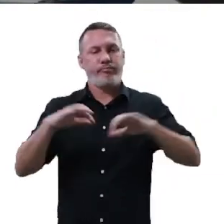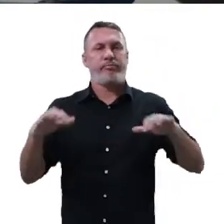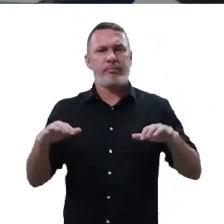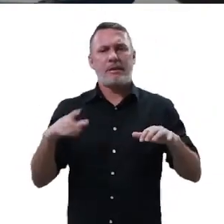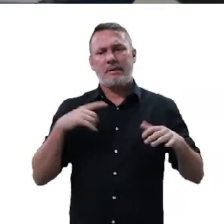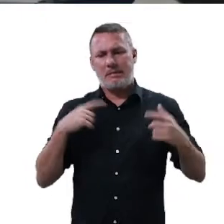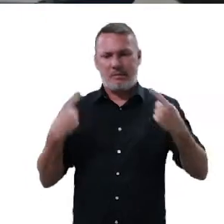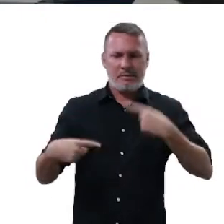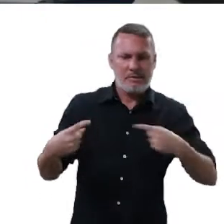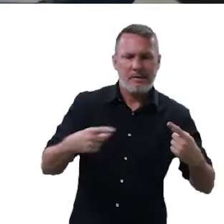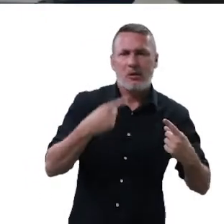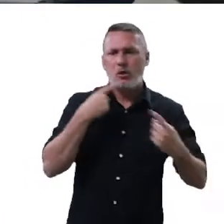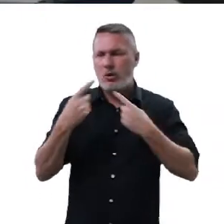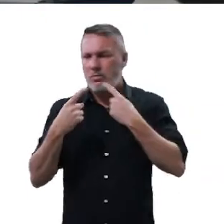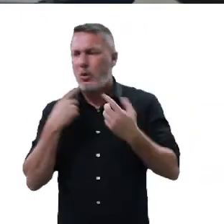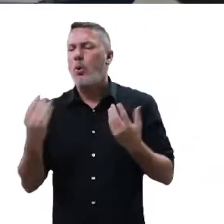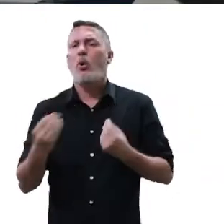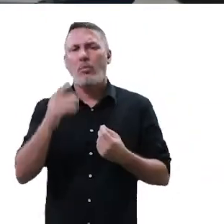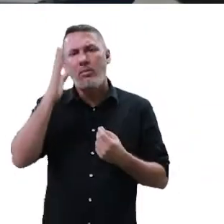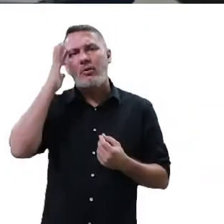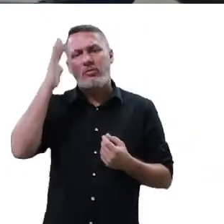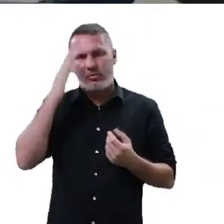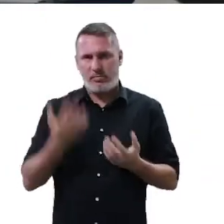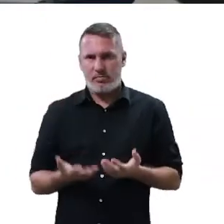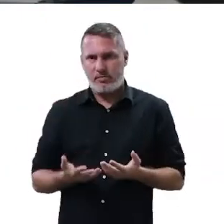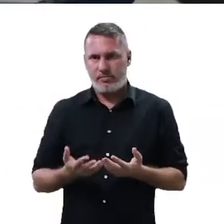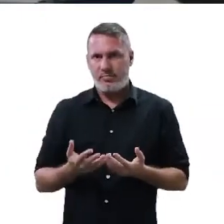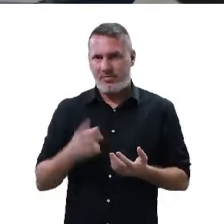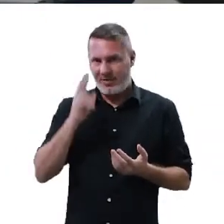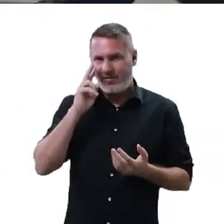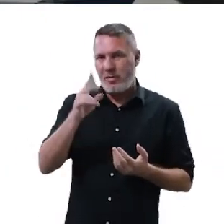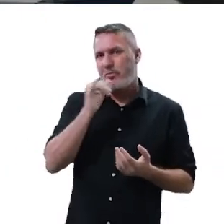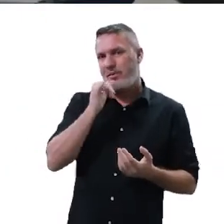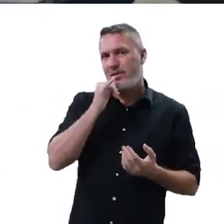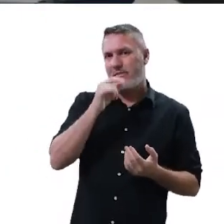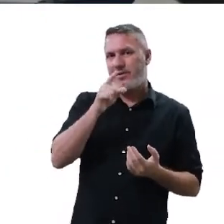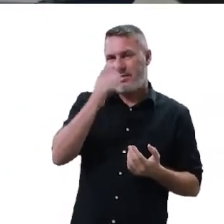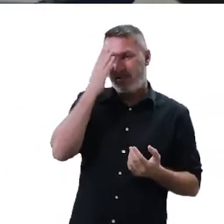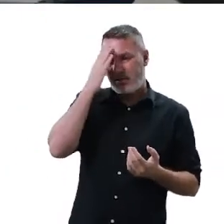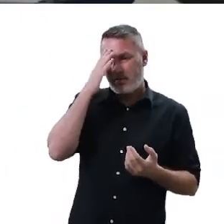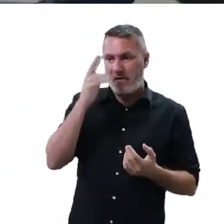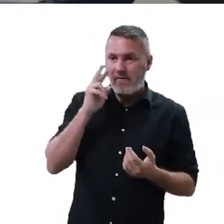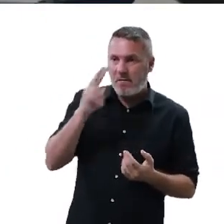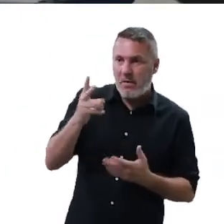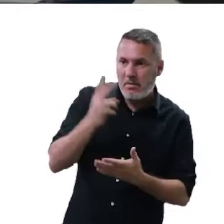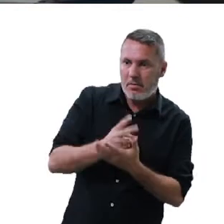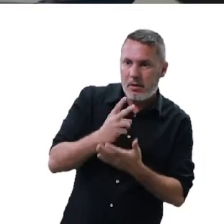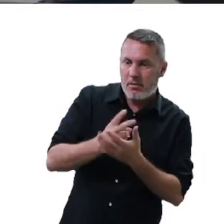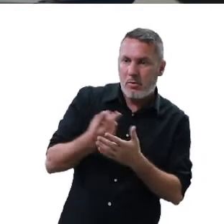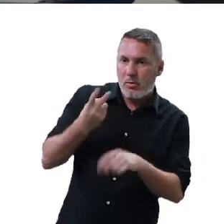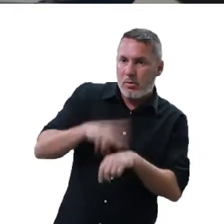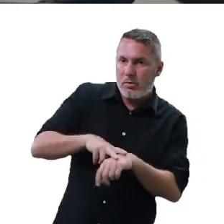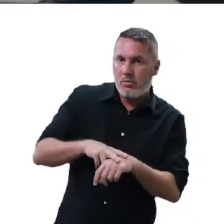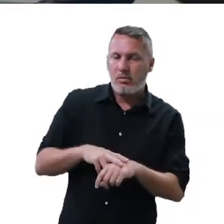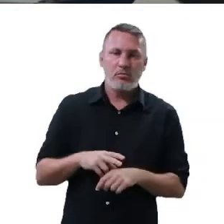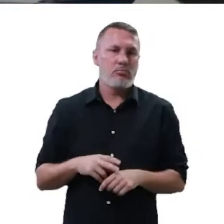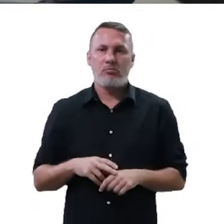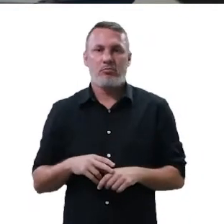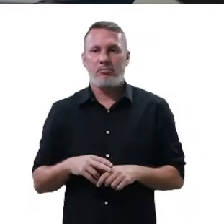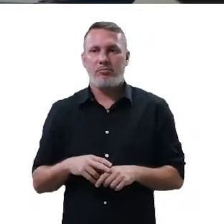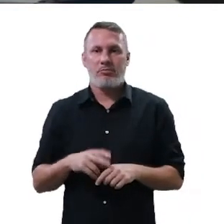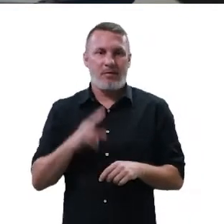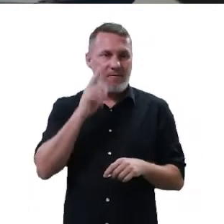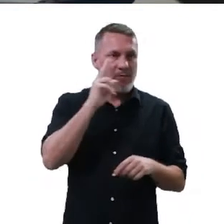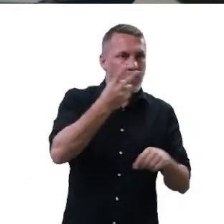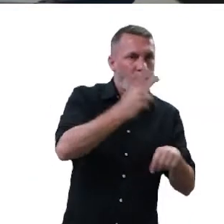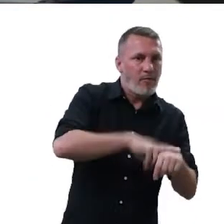do Heráclito. Você já ouviu aquele ditado lá, que ninguém entra no mesmo rio duas vezes? Esse ditado, por exemplo, é atribuído a Heráclito. Então,